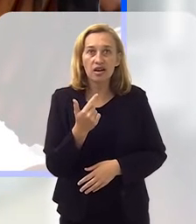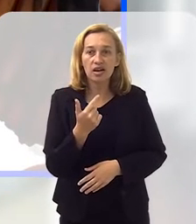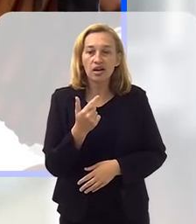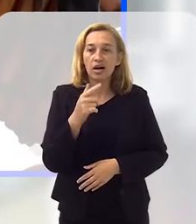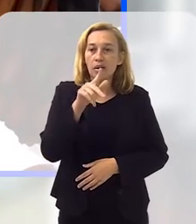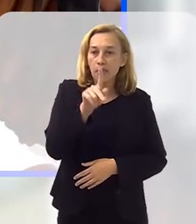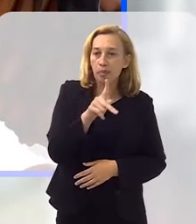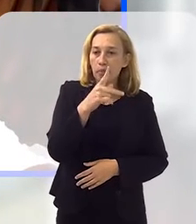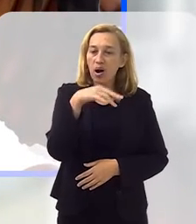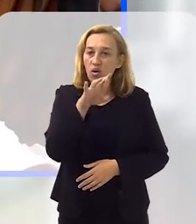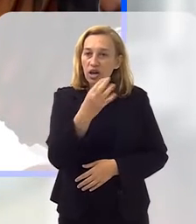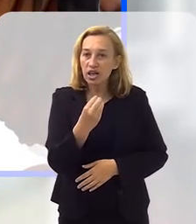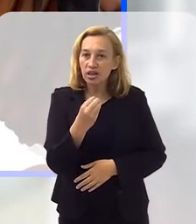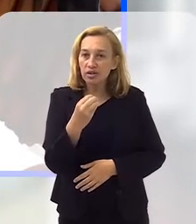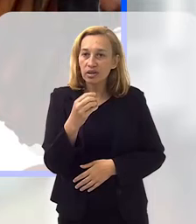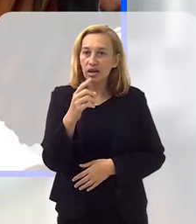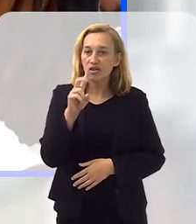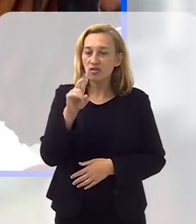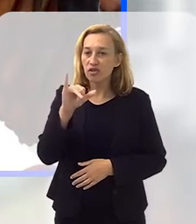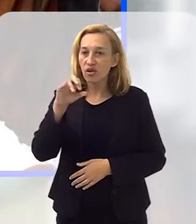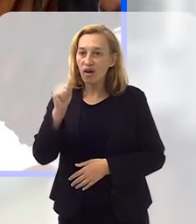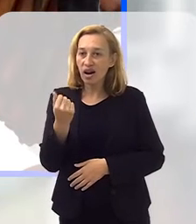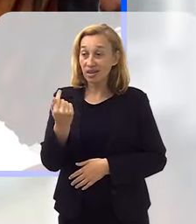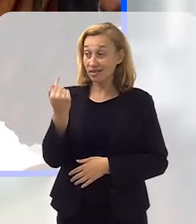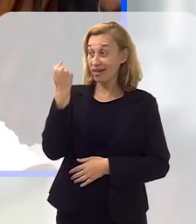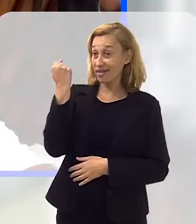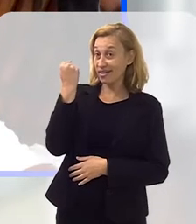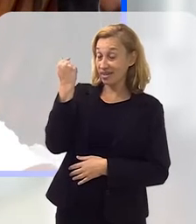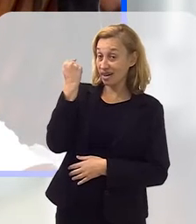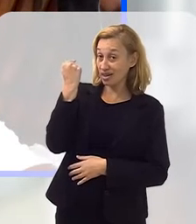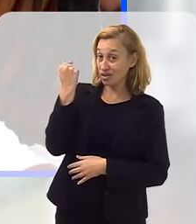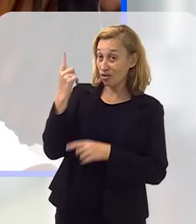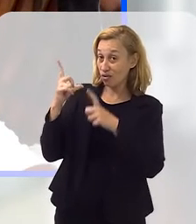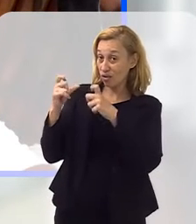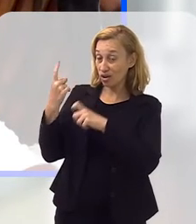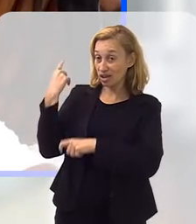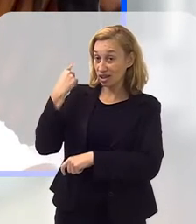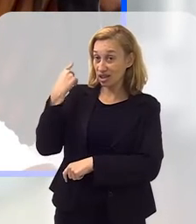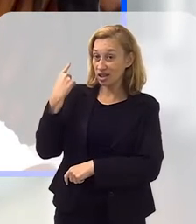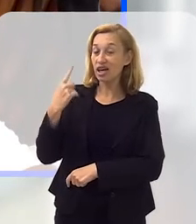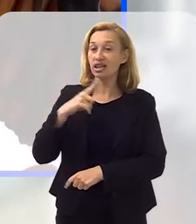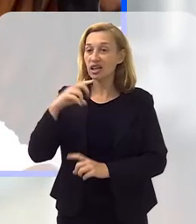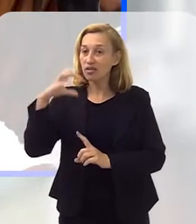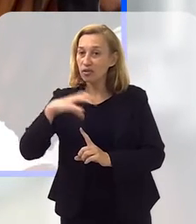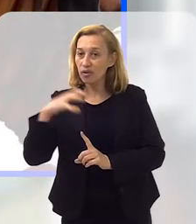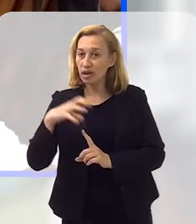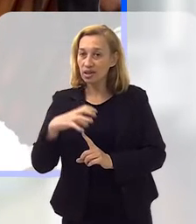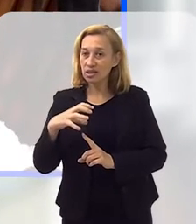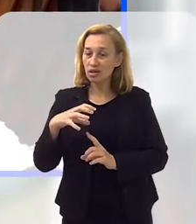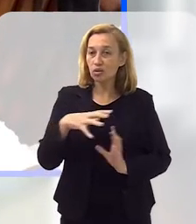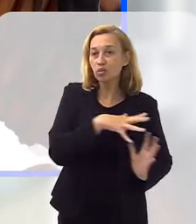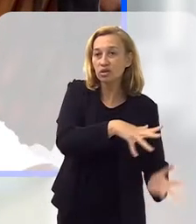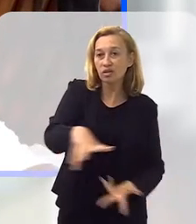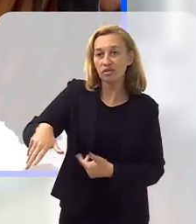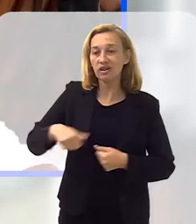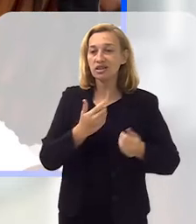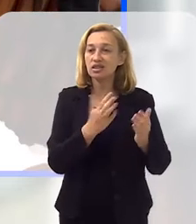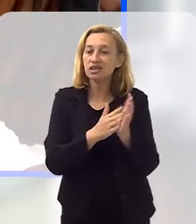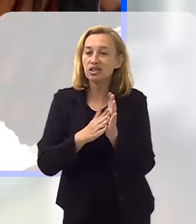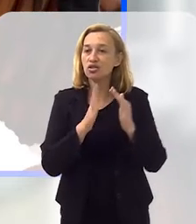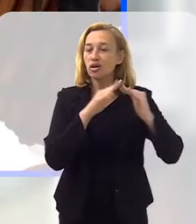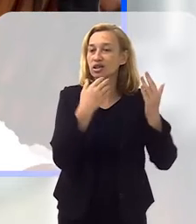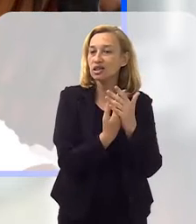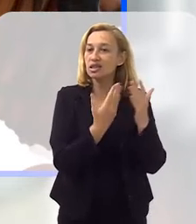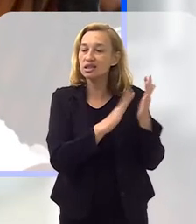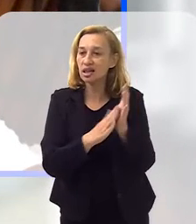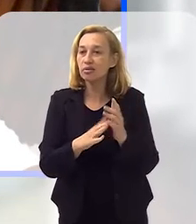exemplo, o Paulinho da Viola, que está aqui atrás nessa capa de disco, ele tem influência do universo das escolas de samba, tem